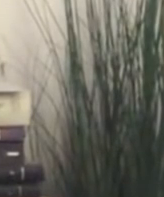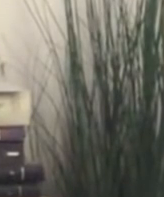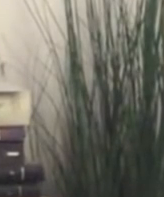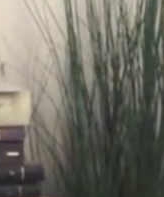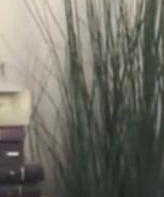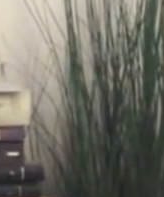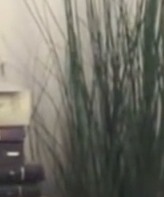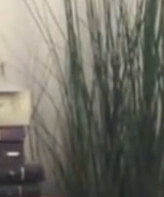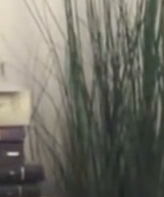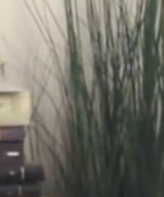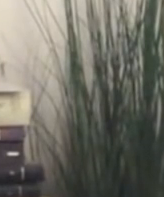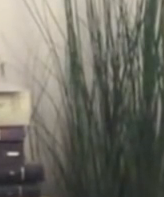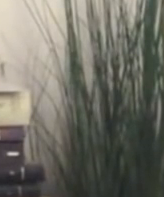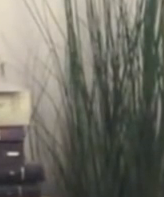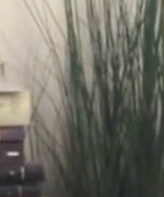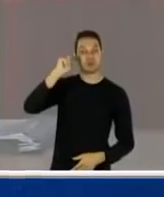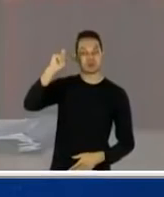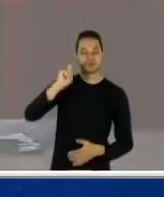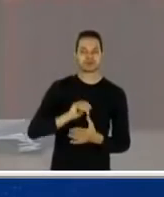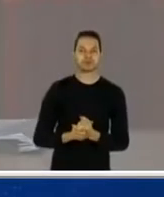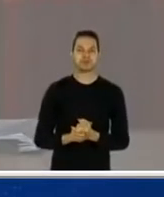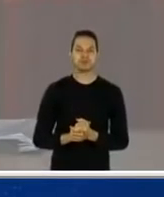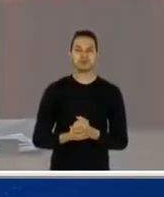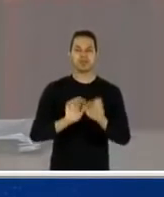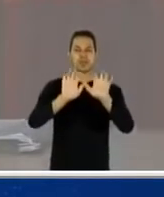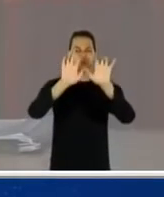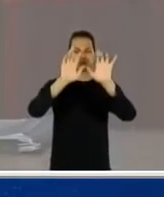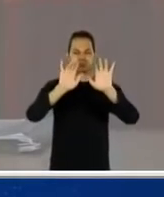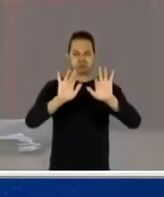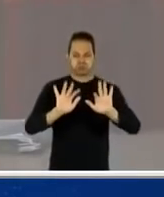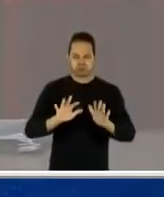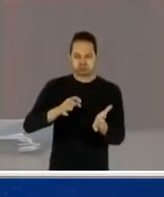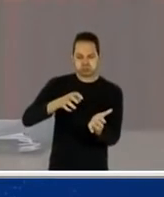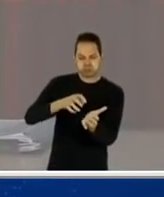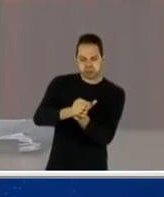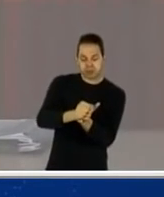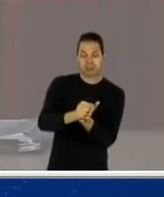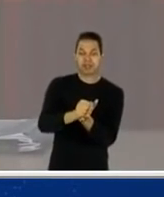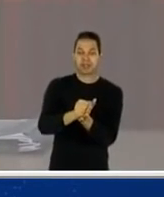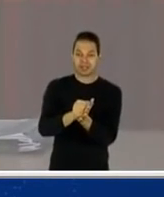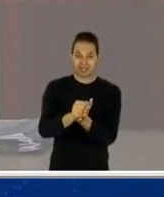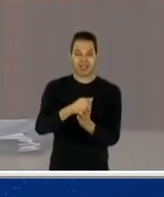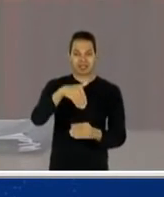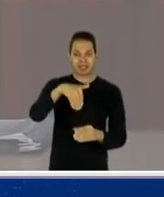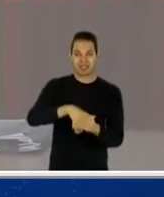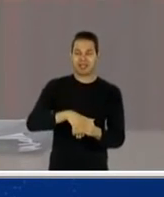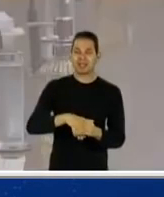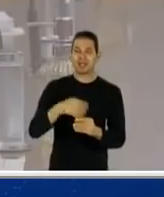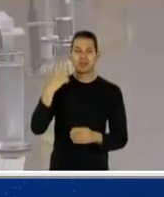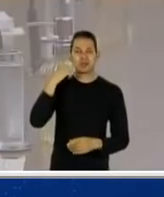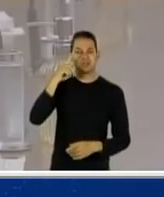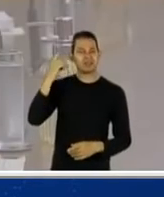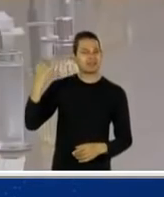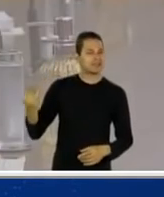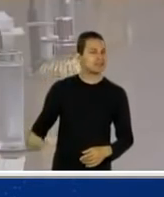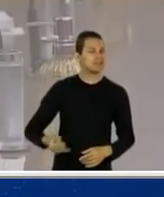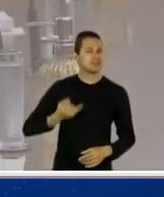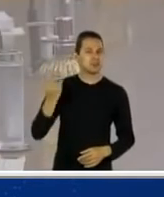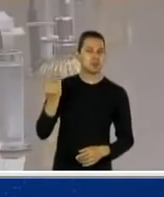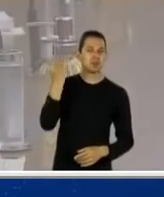não é um um ativista e garoto a banda da ex-presidente Dilma querendo tentar